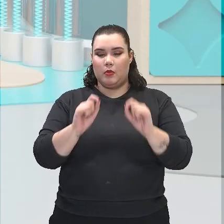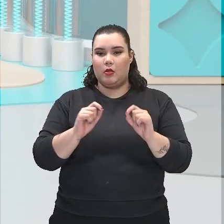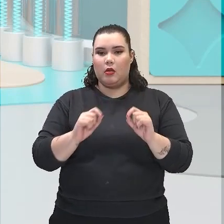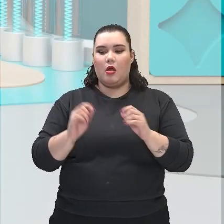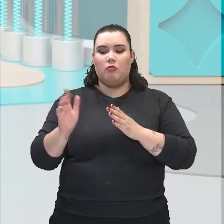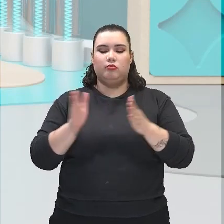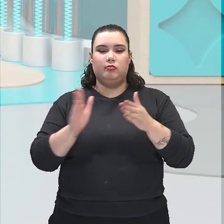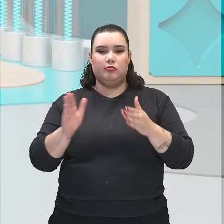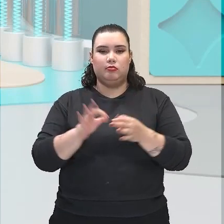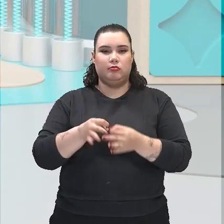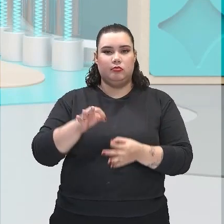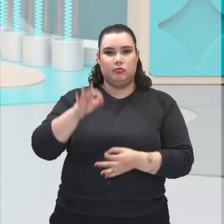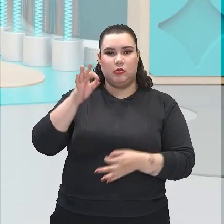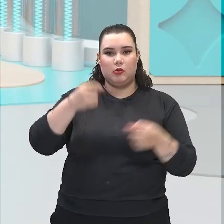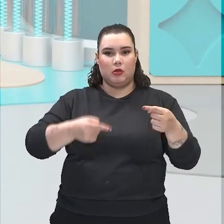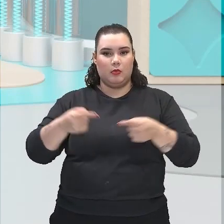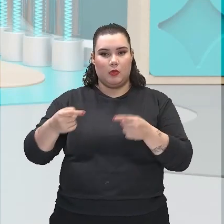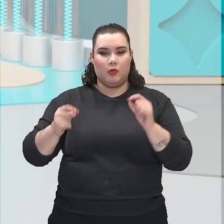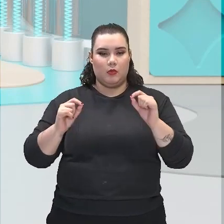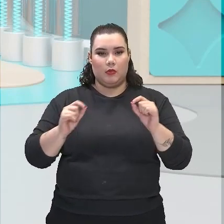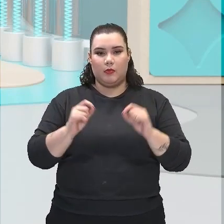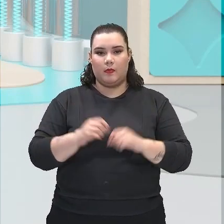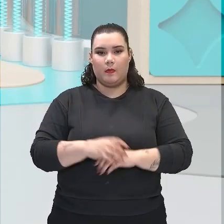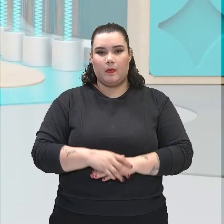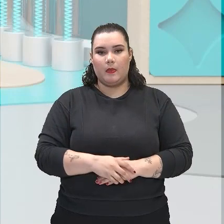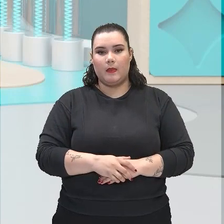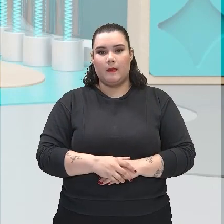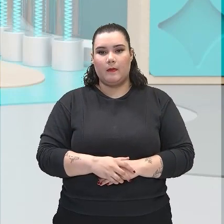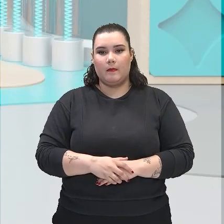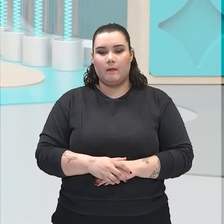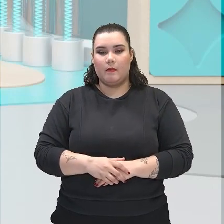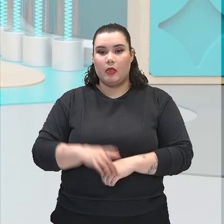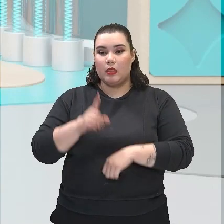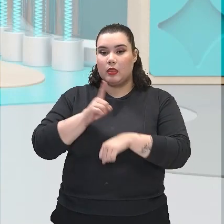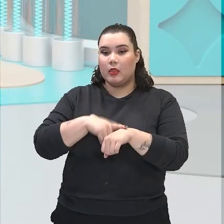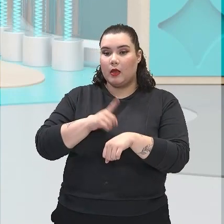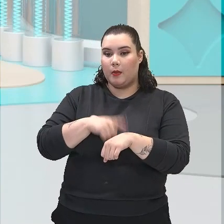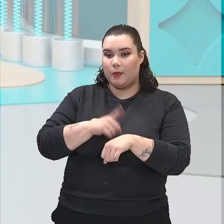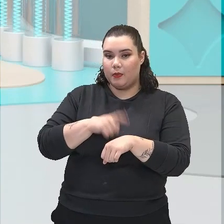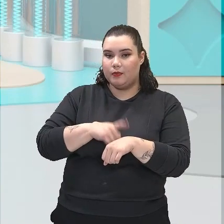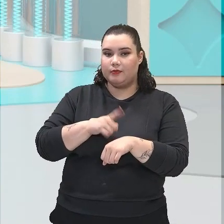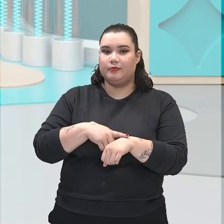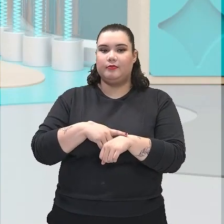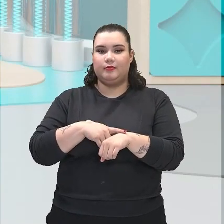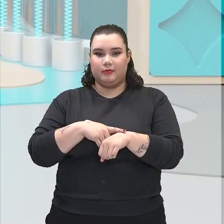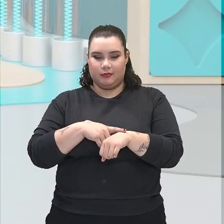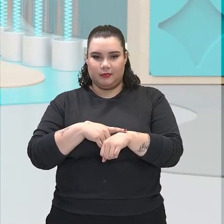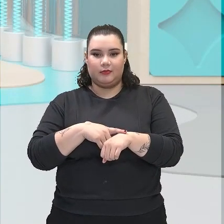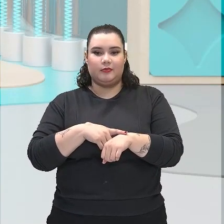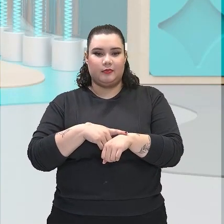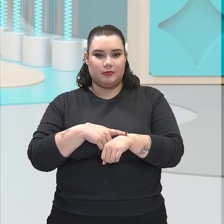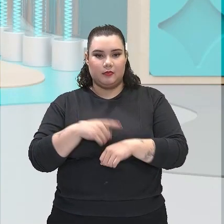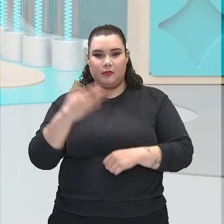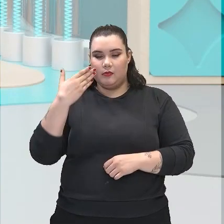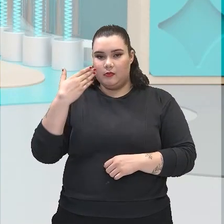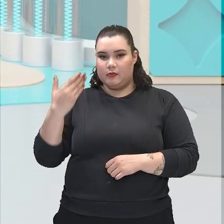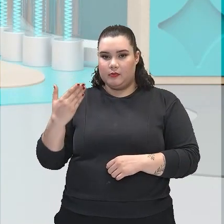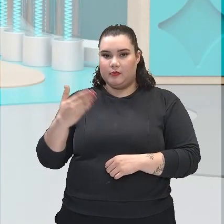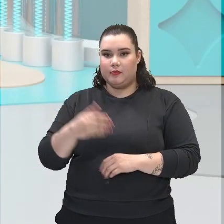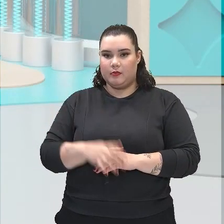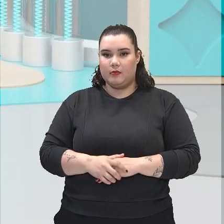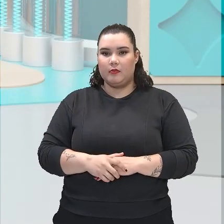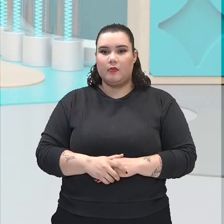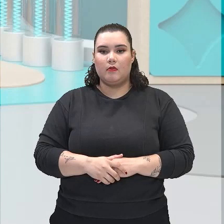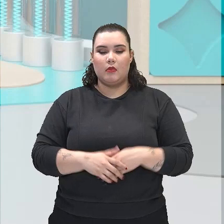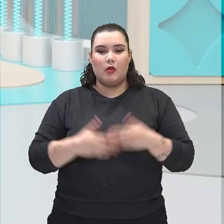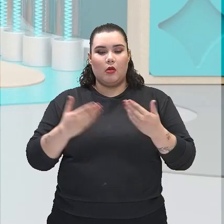nosso debate, na introdução, colocando aqui para vocês, foi a questão do tempo. Certo? Então percebe que o nosso